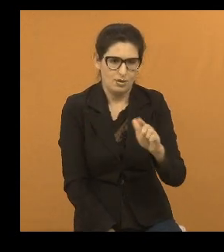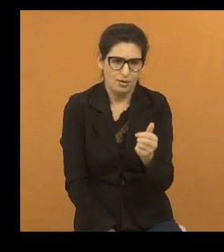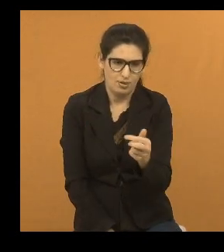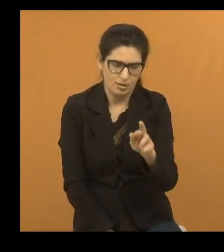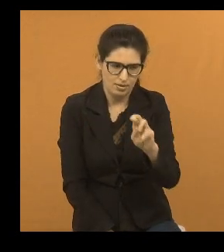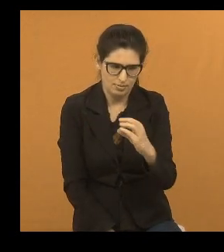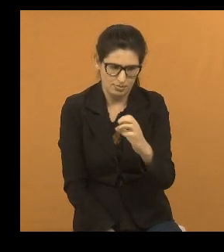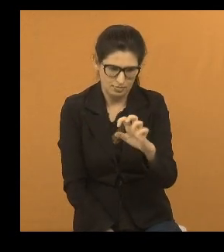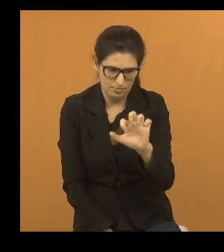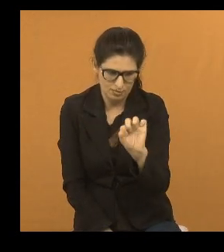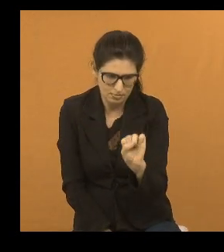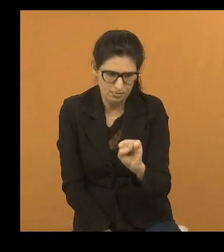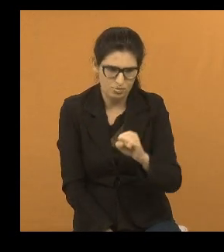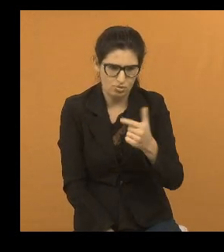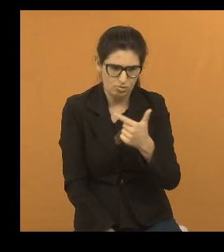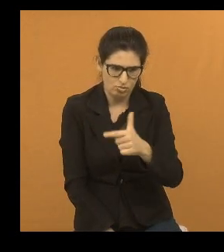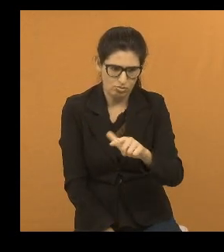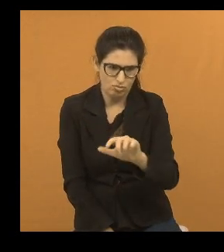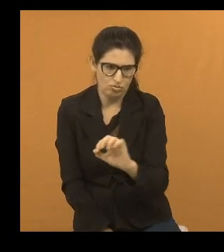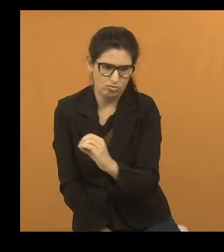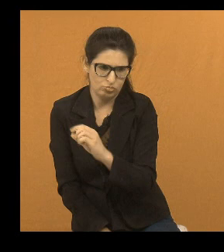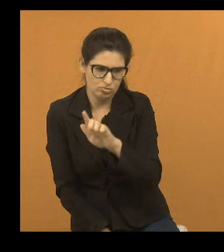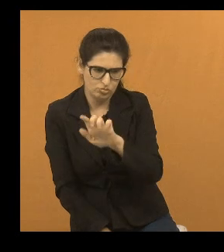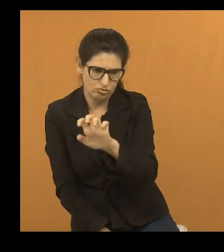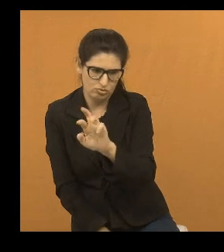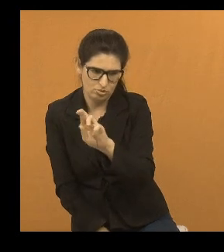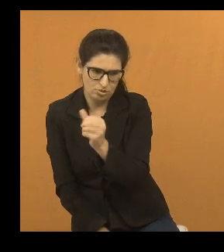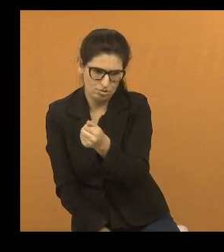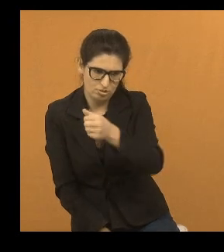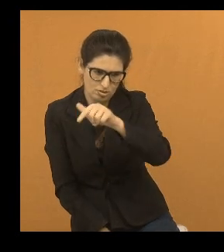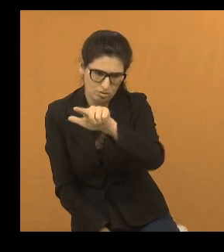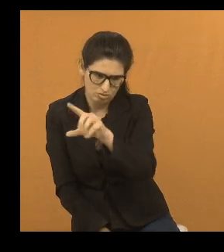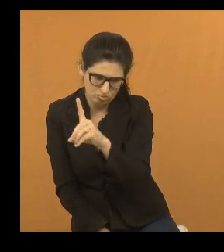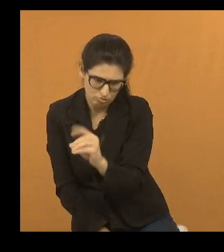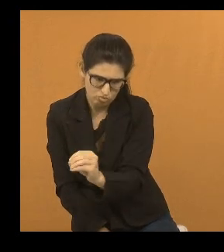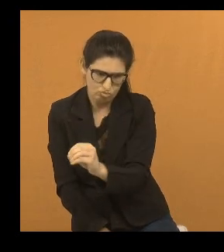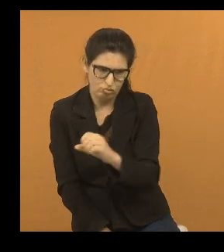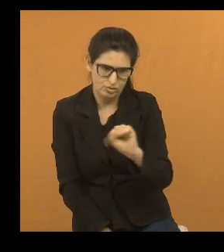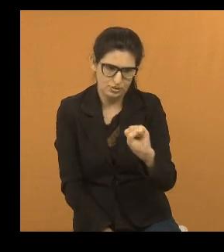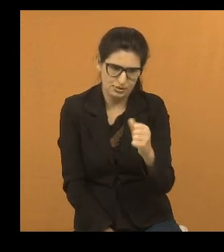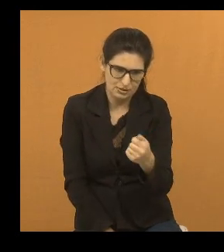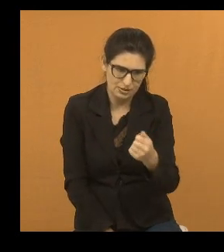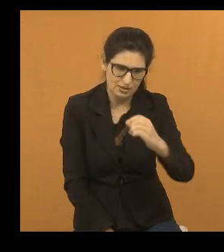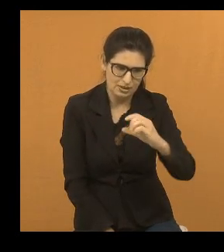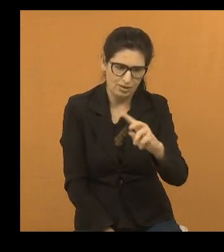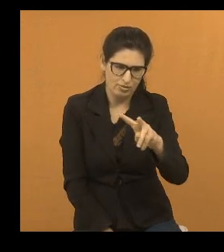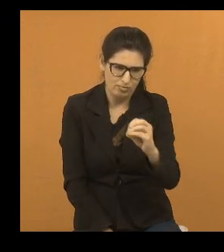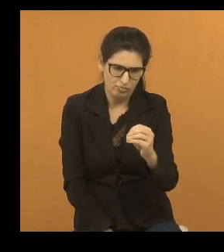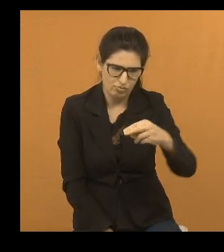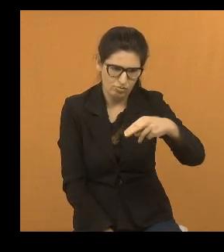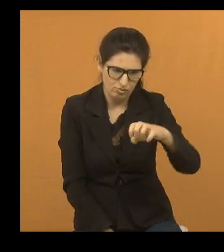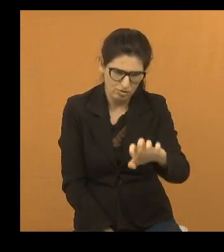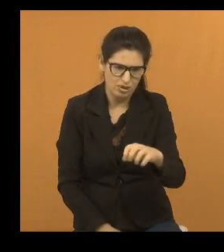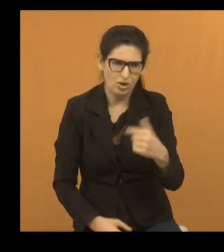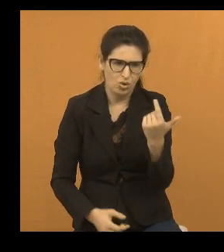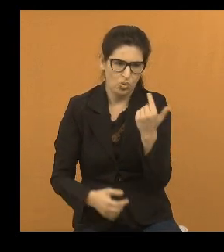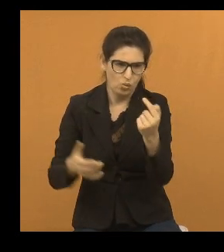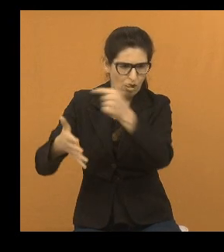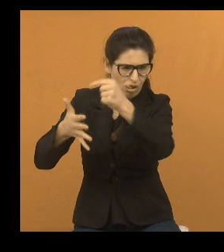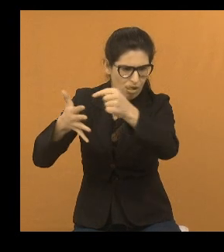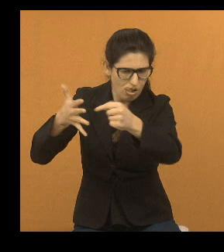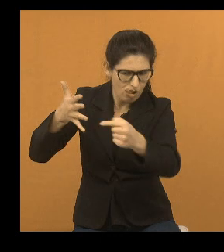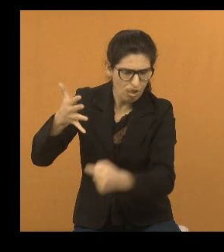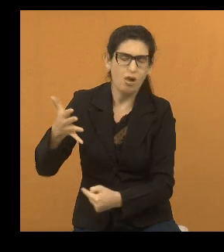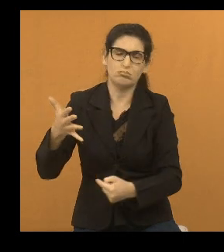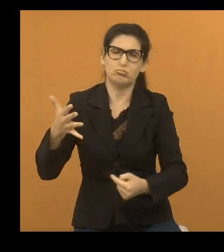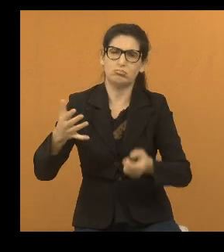Barros, Avenida do Cristal, a rodovia Dom Pedro e ali a rodovia Nicola Capuzzi, próximo a Guararema. Próximo, por favor.